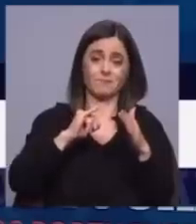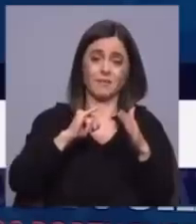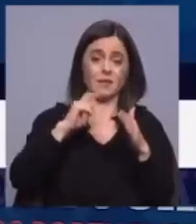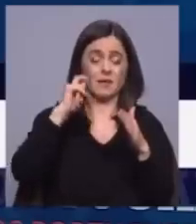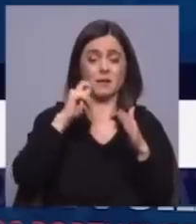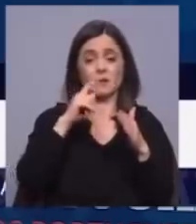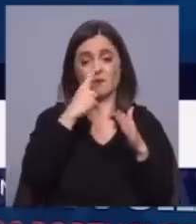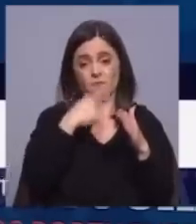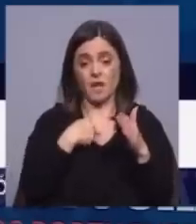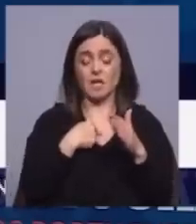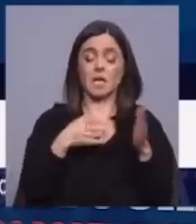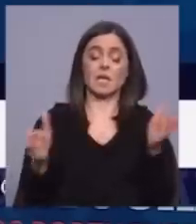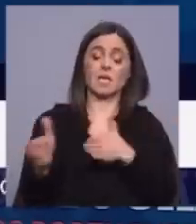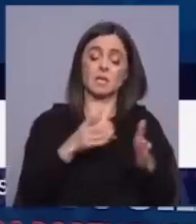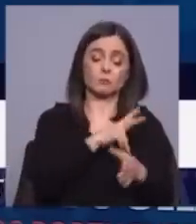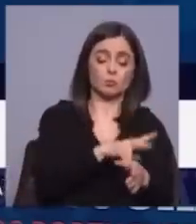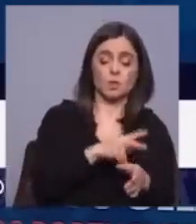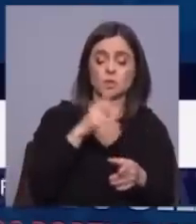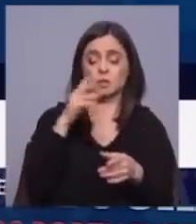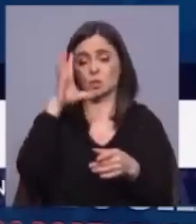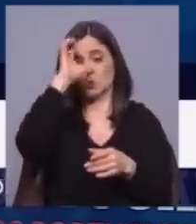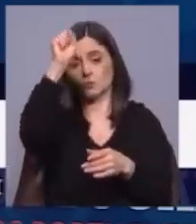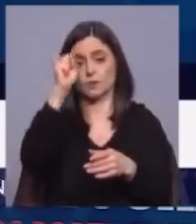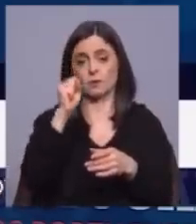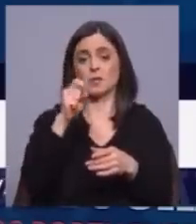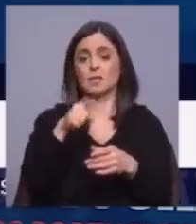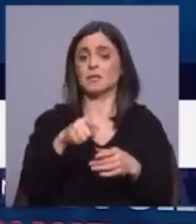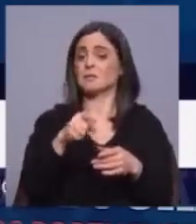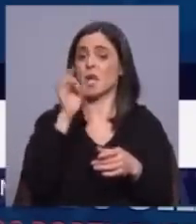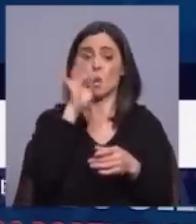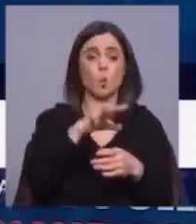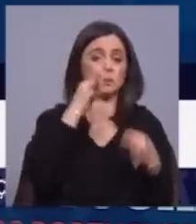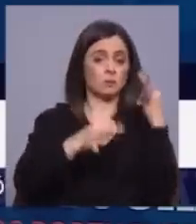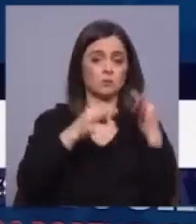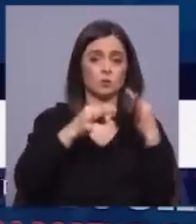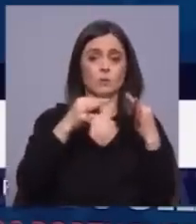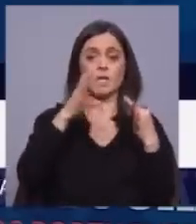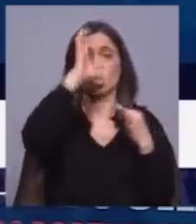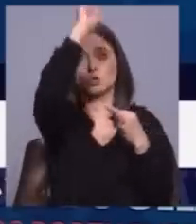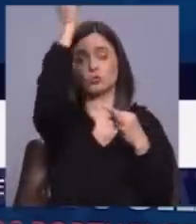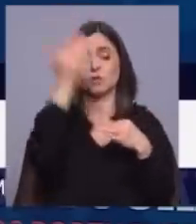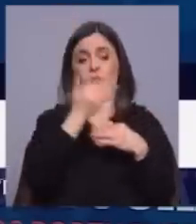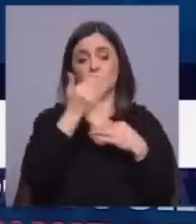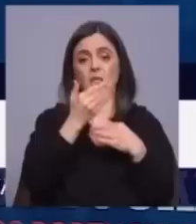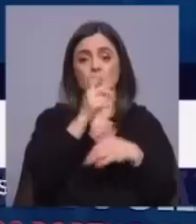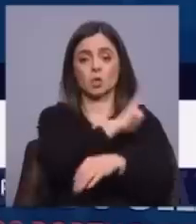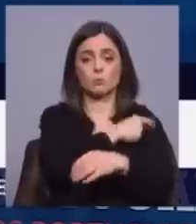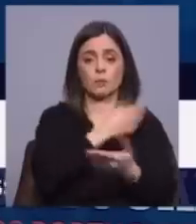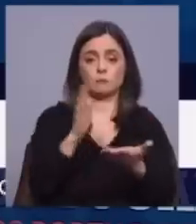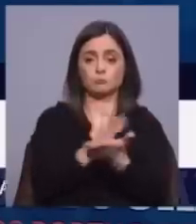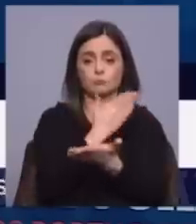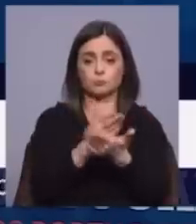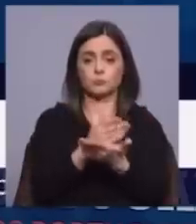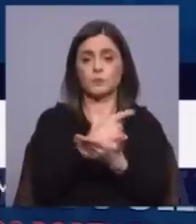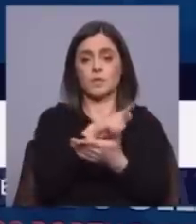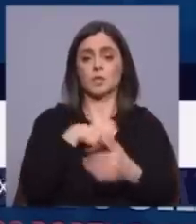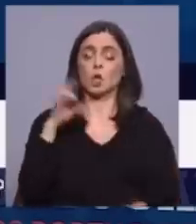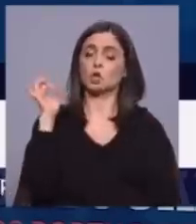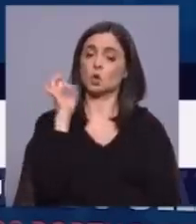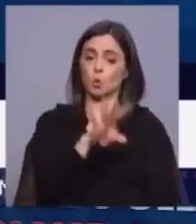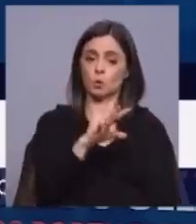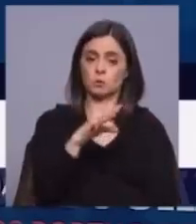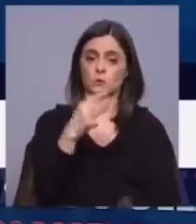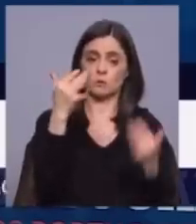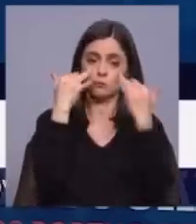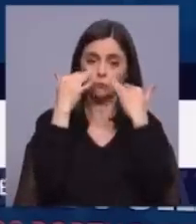na nossa perspectiva são uma afronta à justiça e uma Fronte ao estado da direita e à separação de poderes vamos ao pornos e assim formaremos